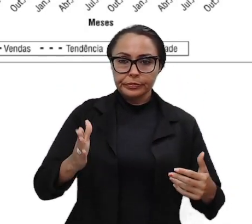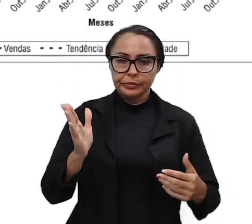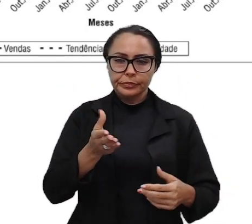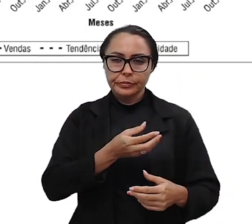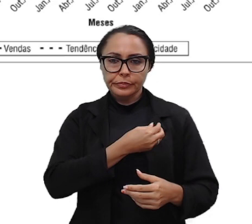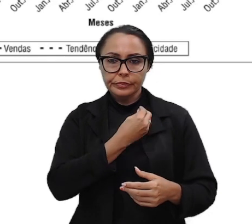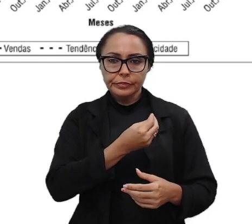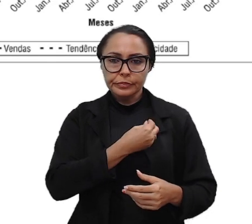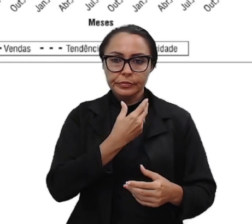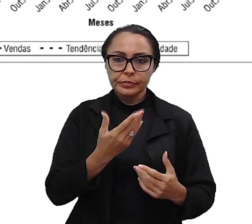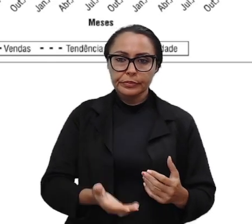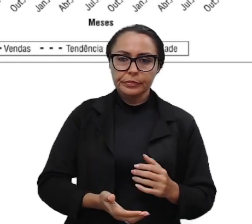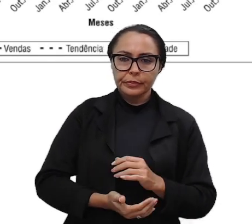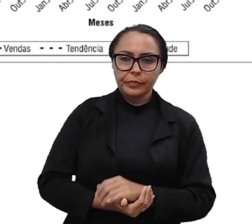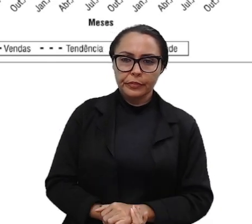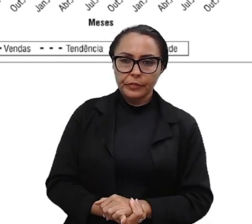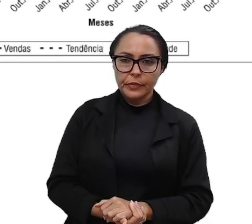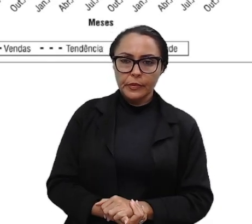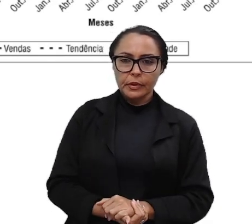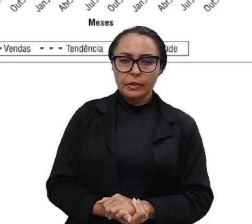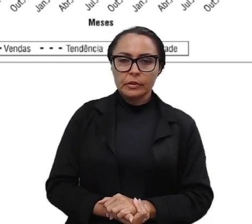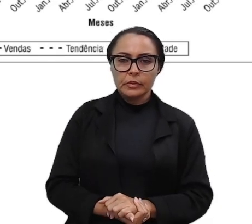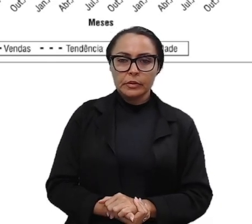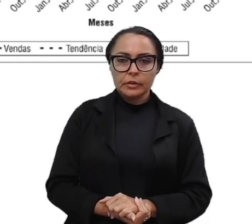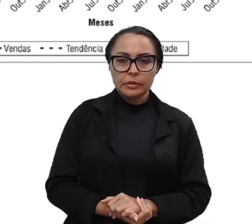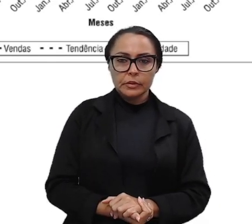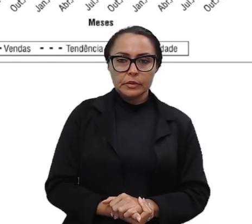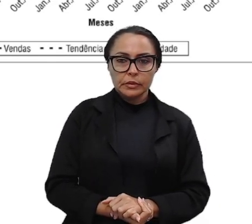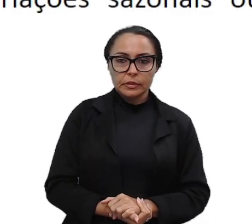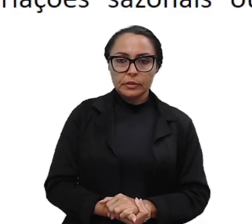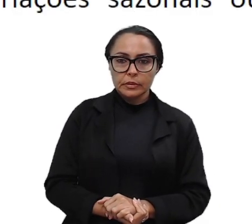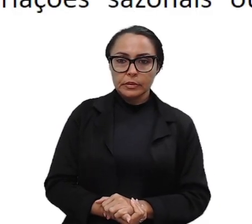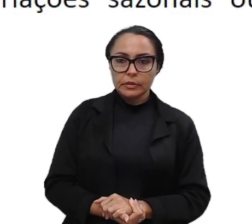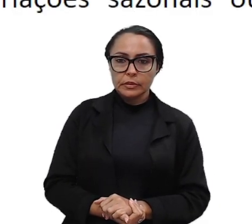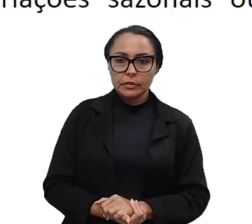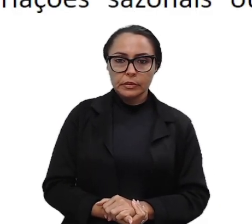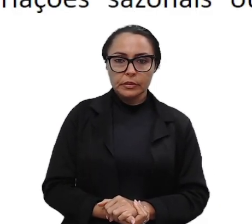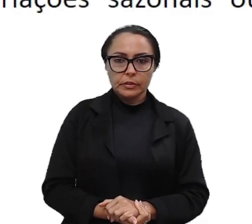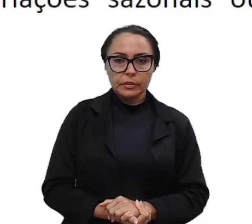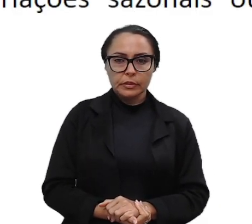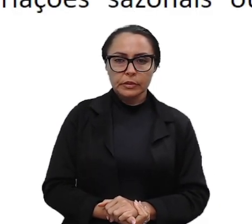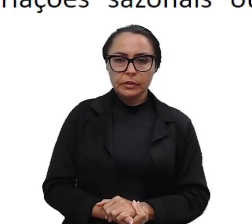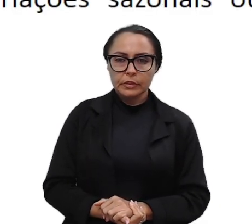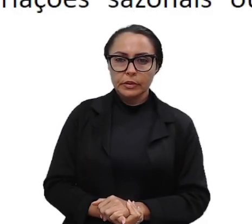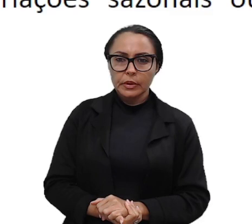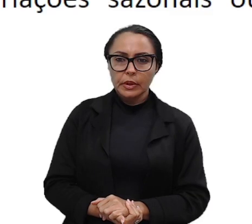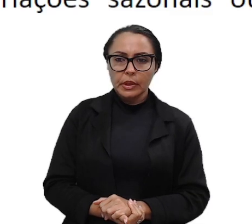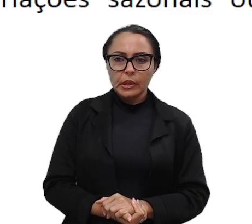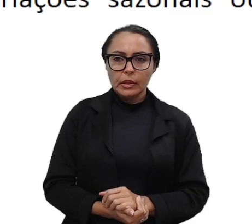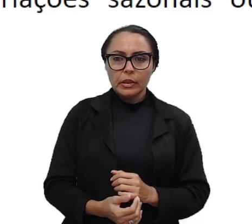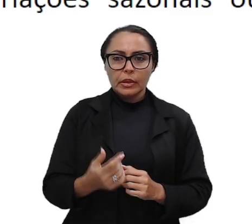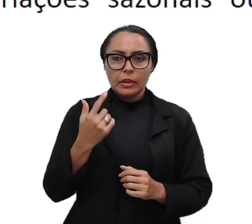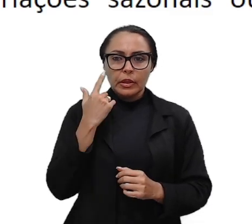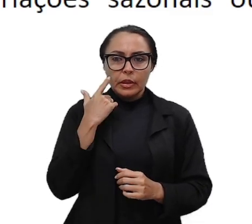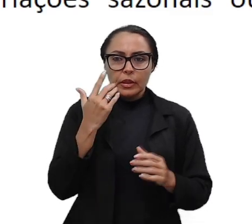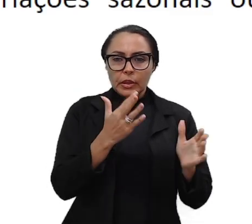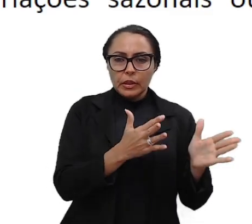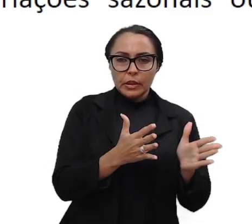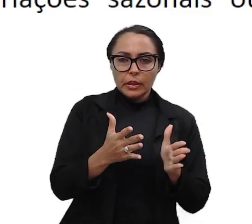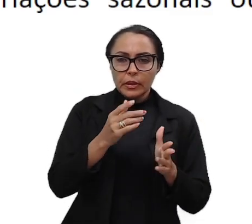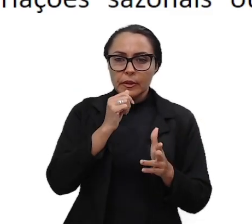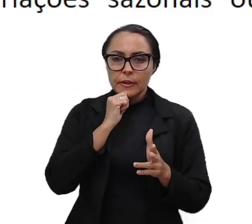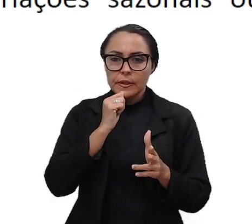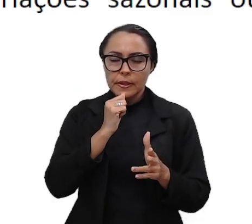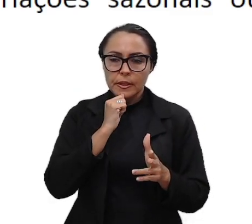quais existem dados suficientes para a realização dessas projeções. Modelos de decomposição de séries temporais ainda. Uma